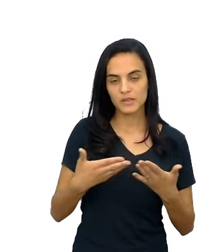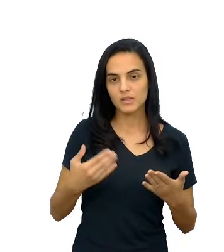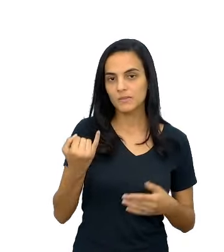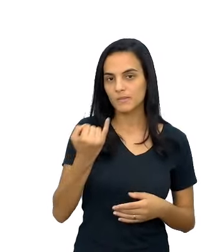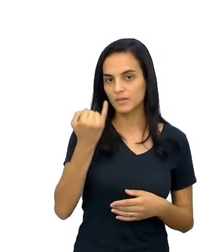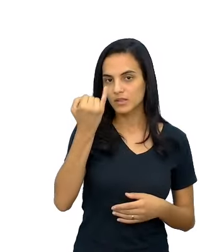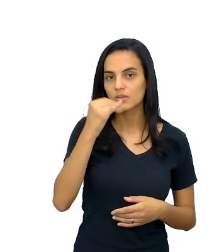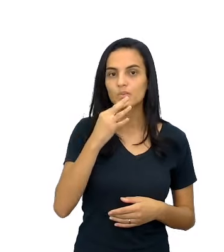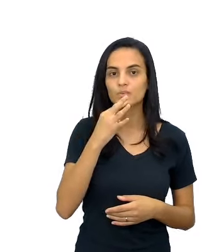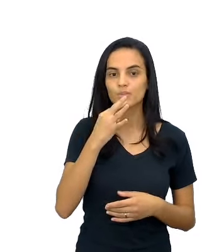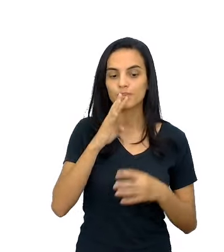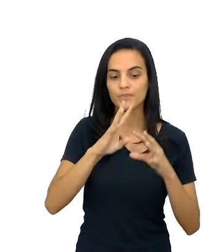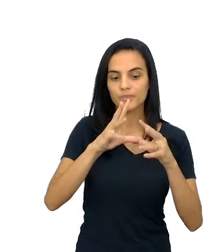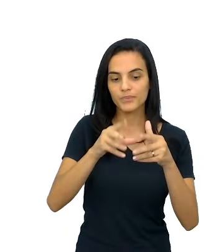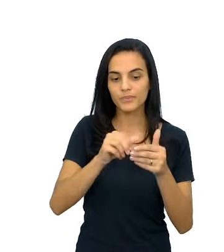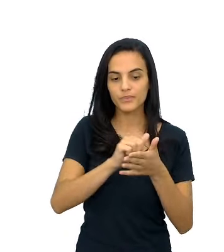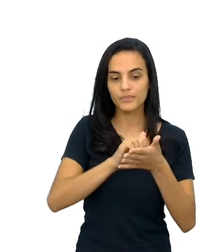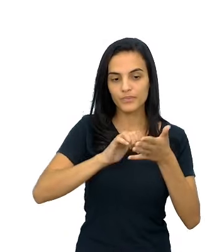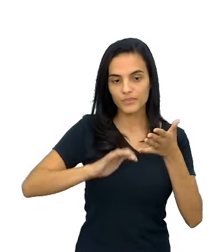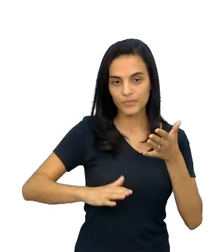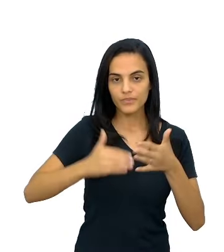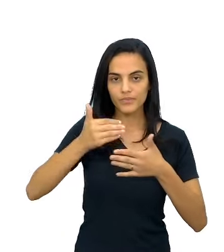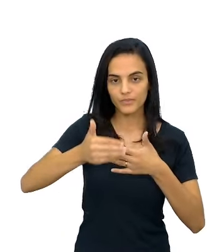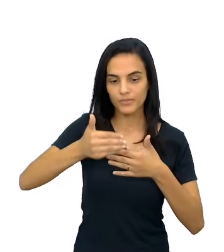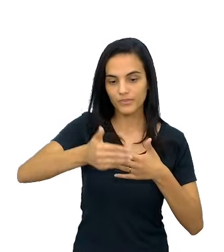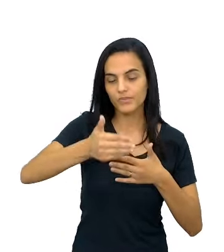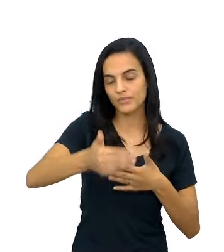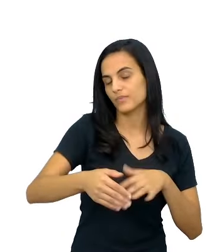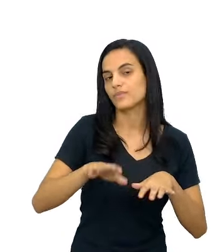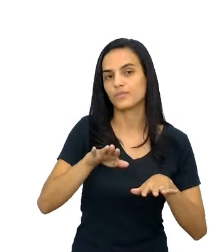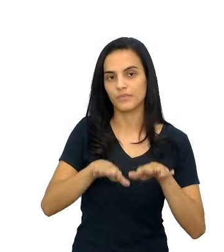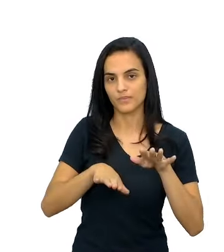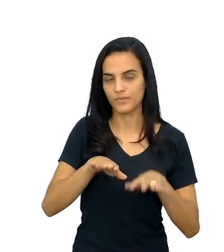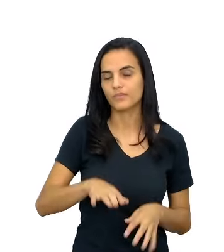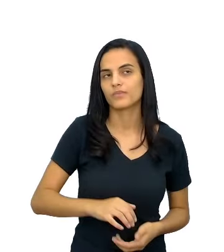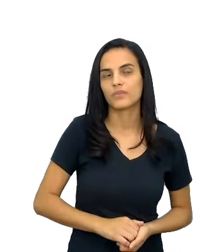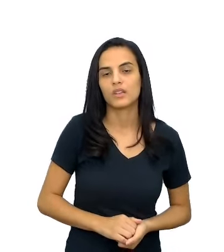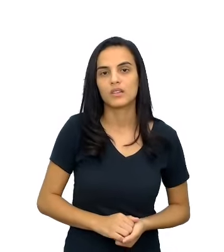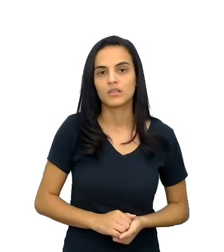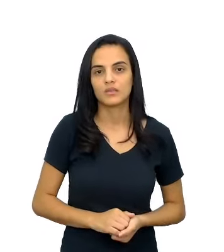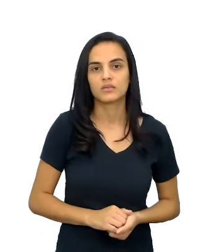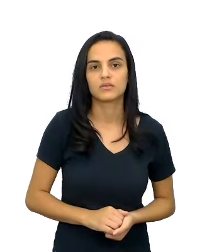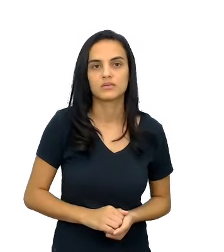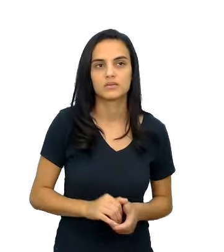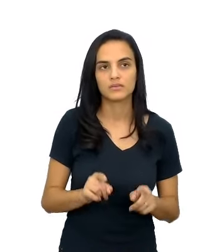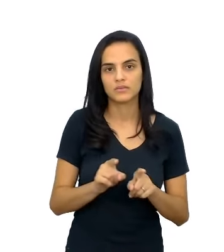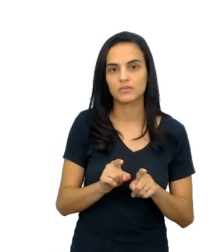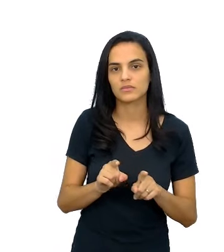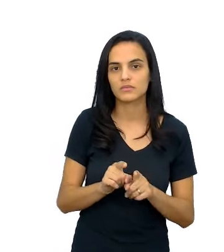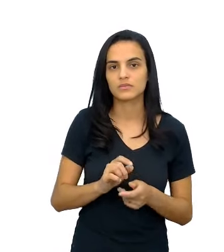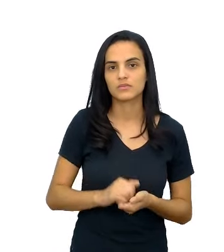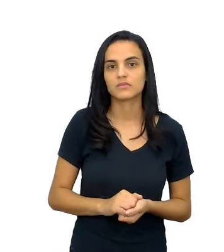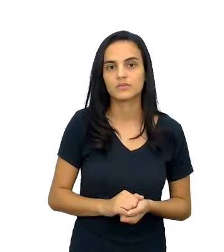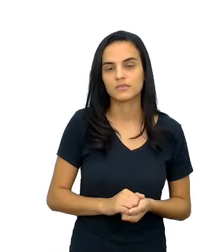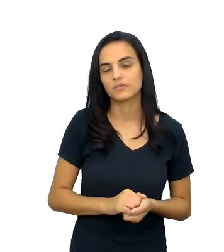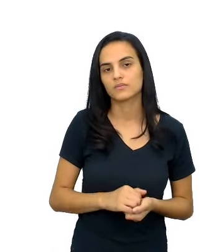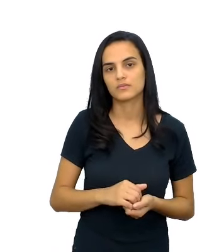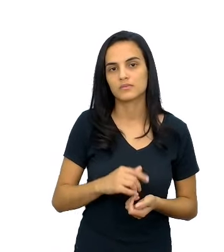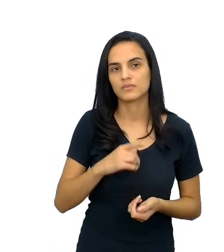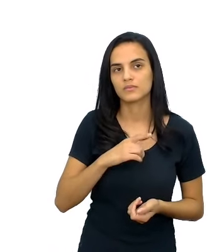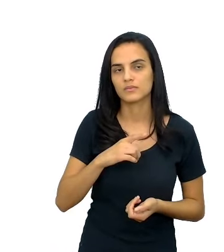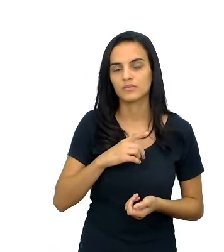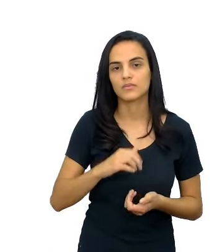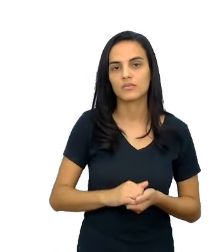de conhecermos todas as atividades da sequência, que às vezes a gente não vai dar todas as atividades. Dependendo da minha turma, eu seleciono